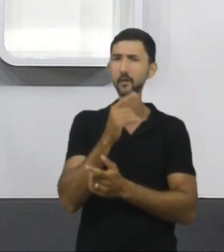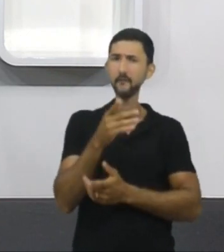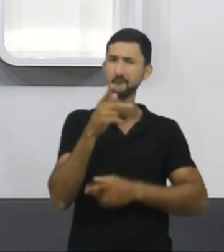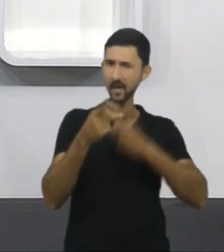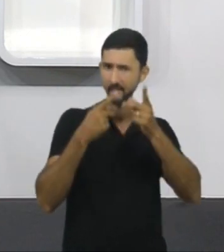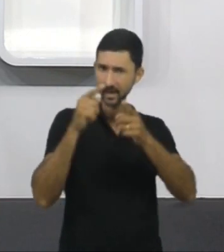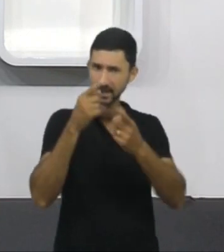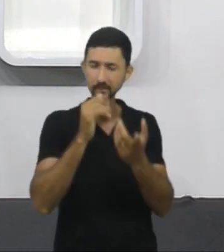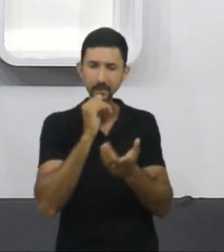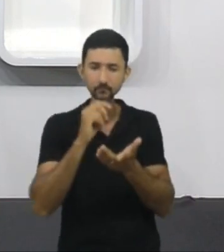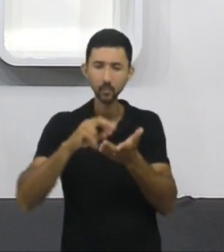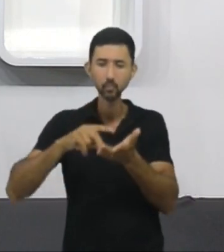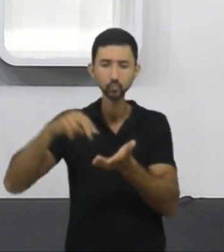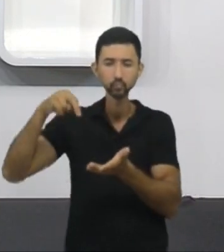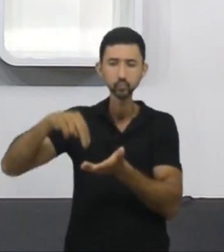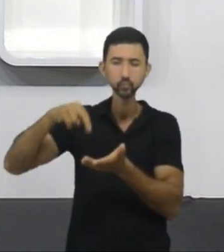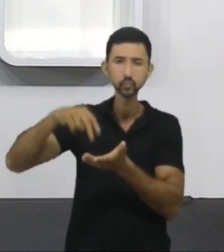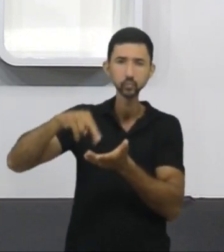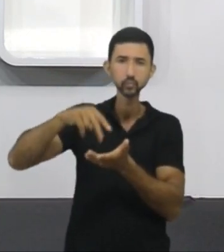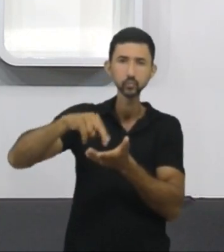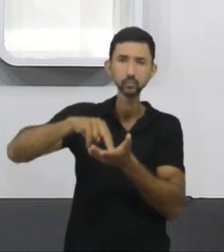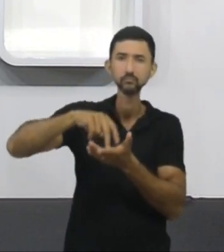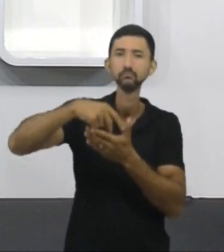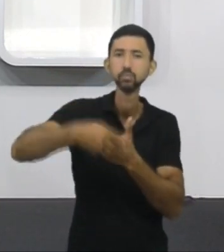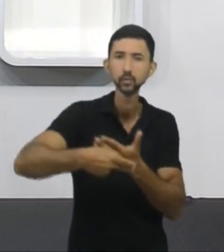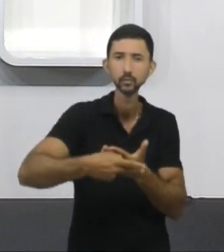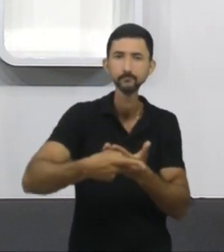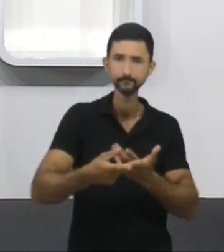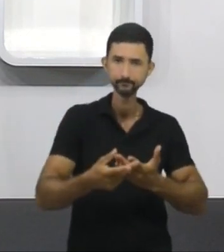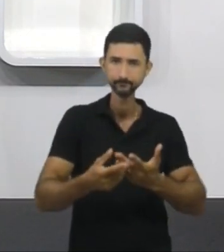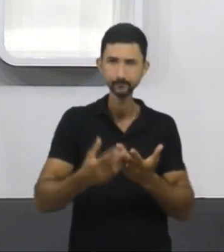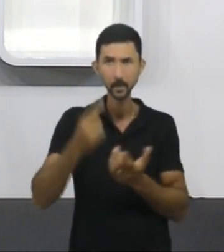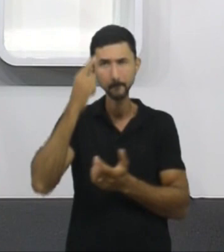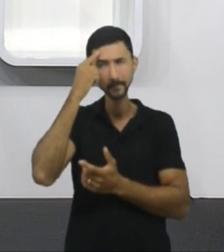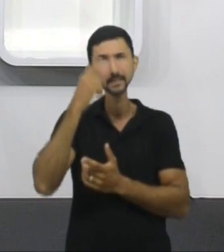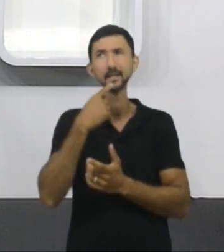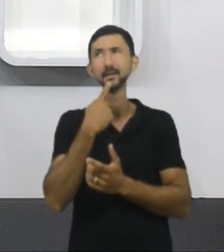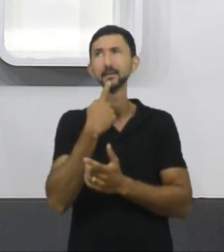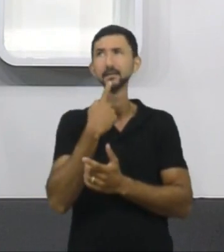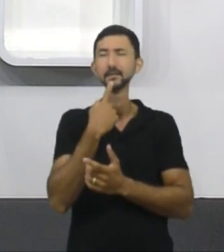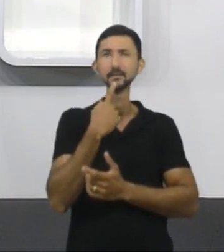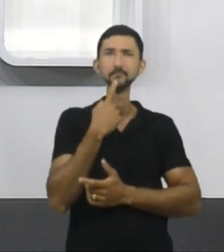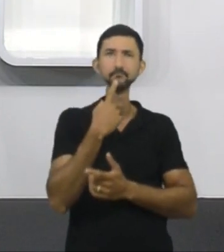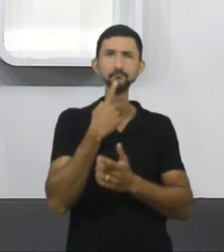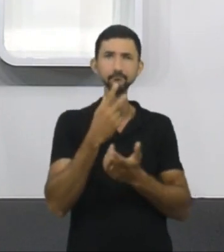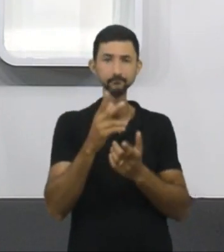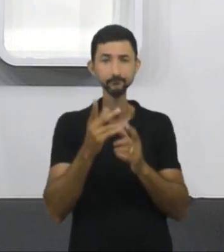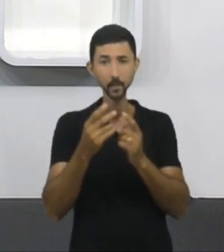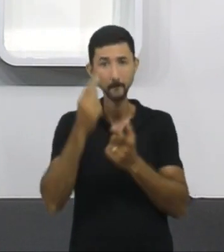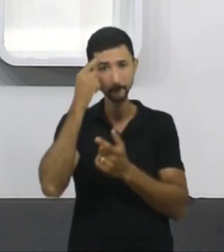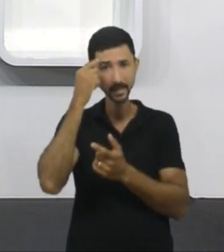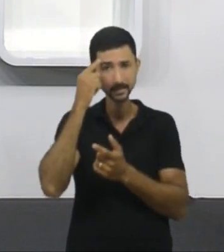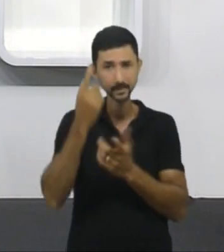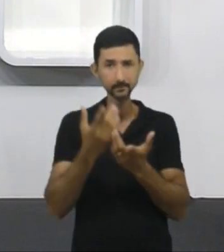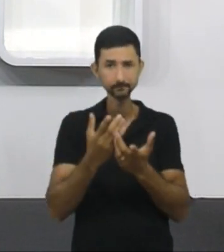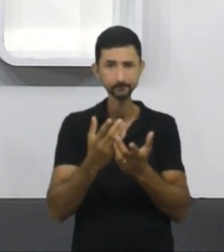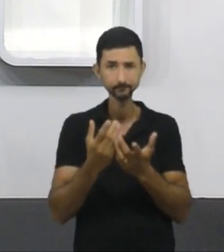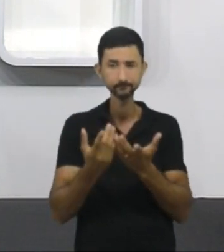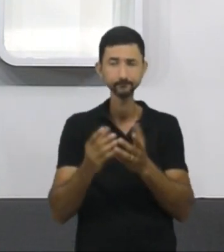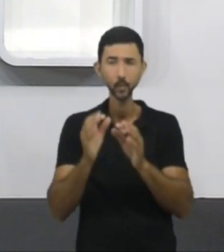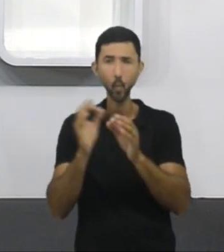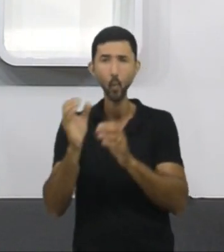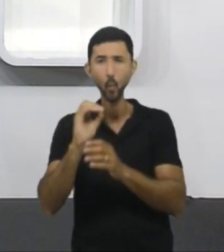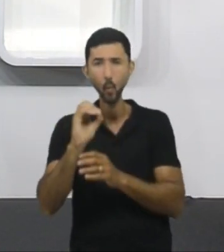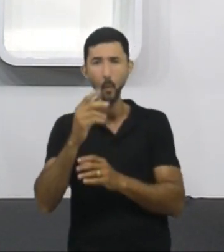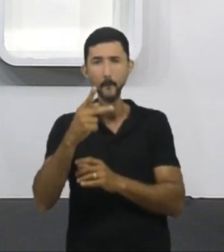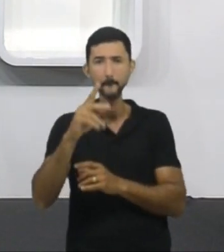você caiu, vamos pensar numa situação aqui para a gente entender, porque hoje nós vamos falar desses dois conectores, os que indicam